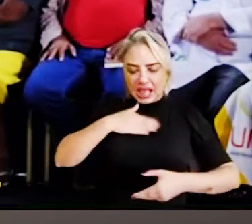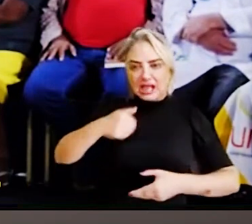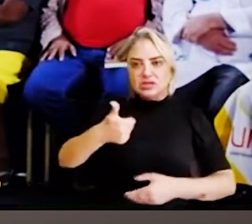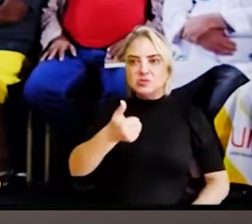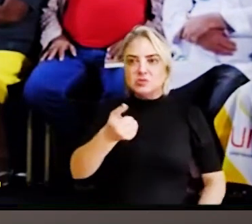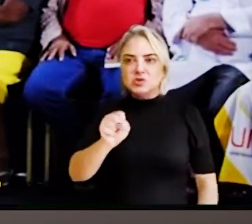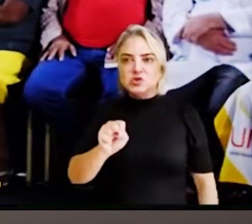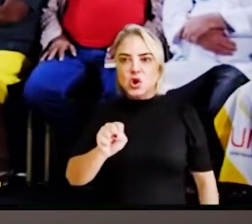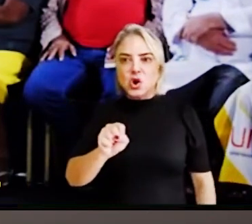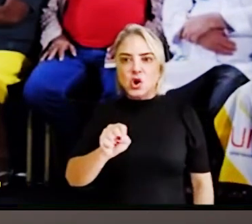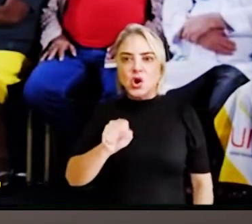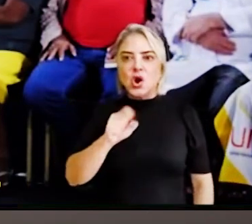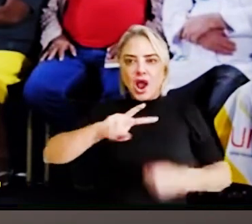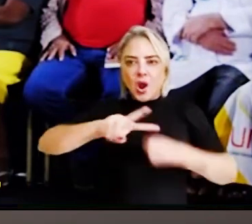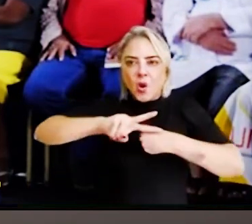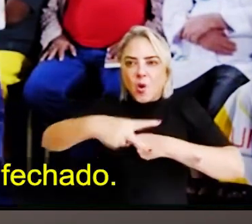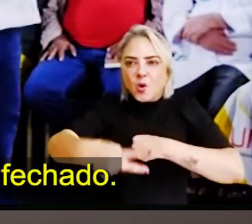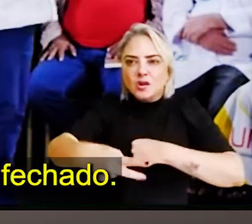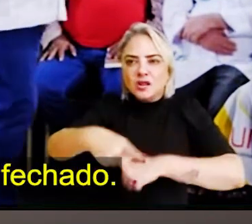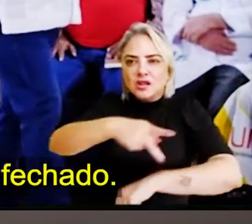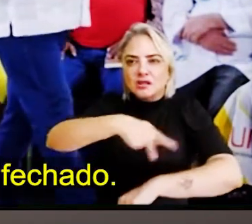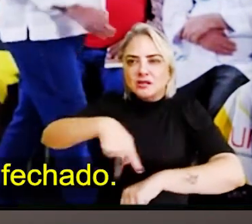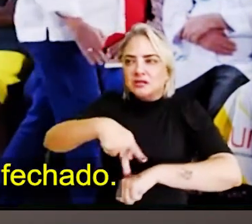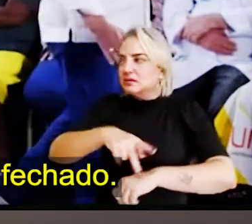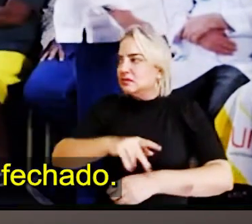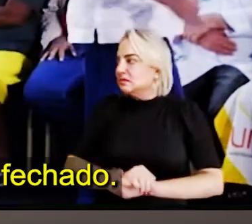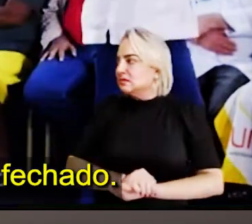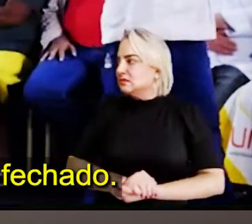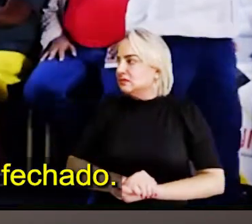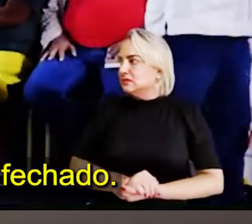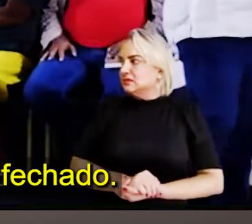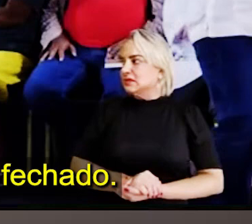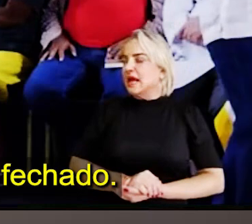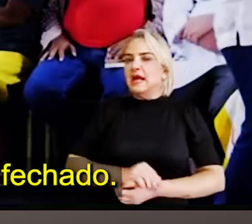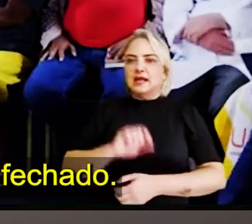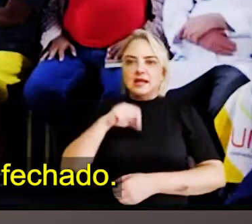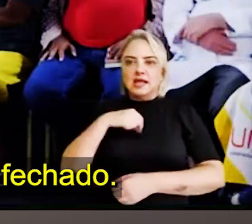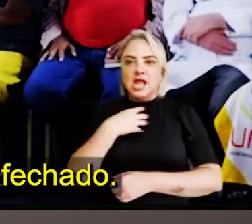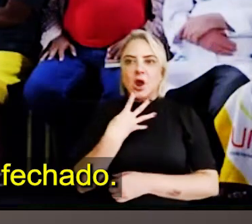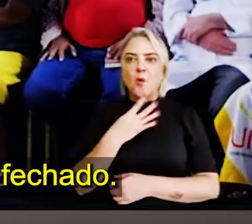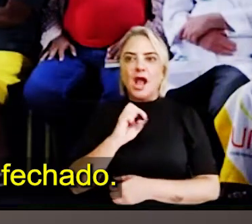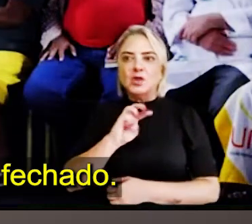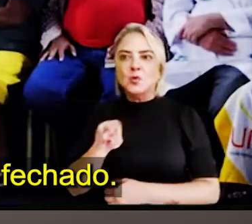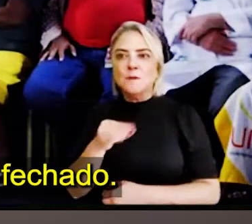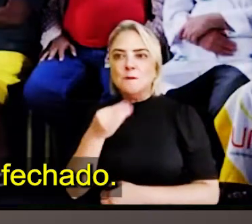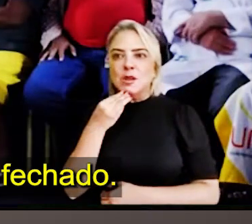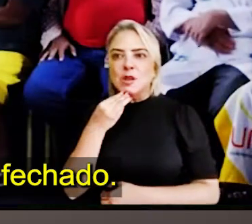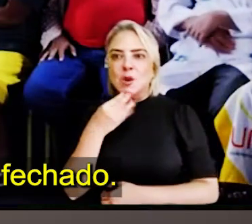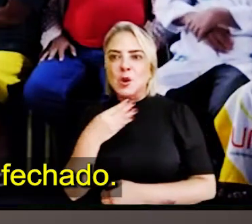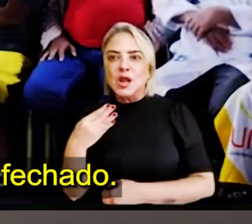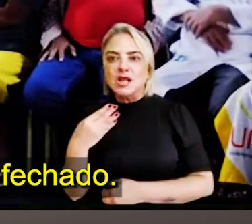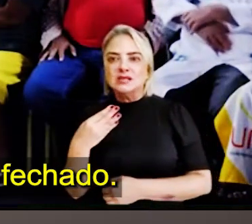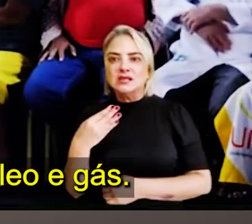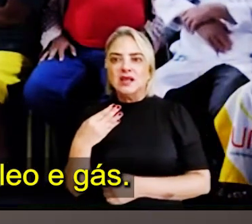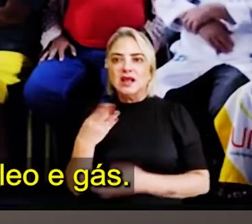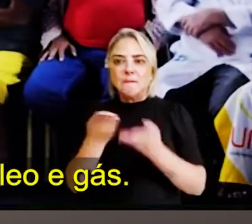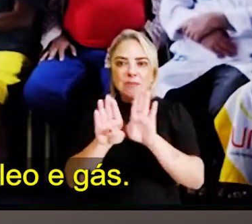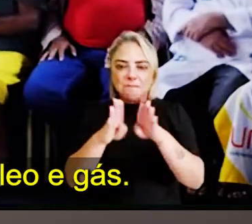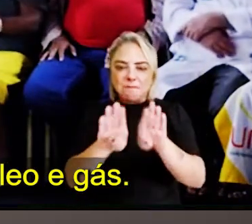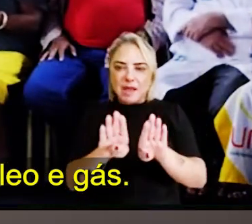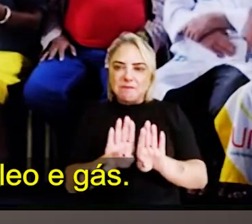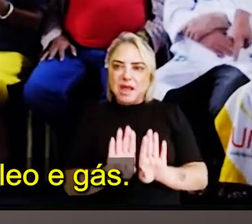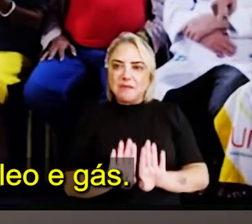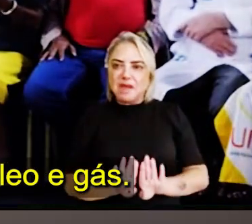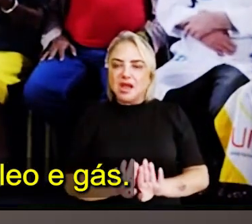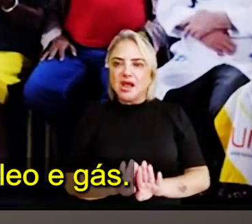ela causou nesse país, Marta, 4 milhões e 400 mil postos de trabalho fechados. Ela